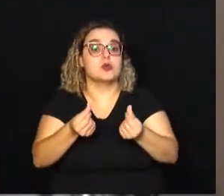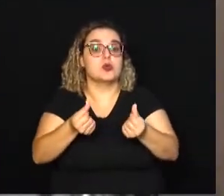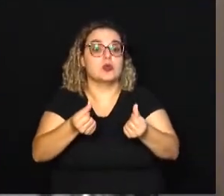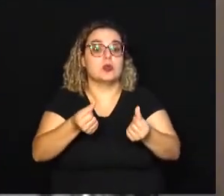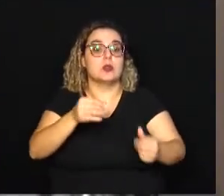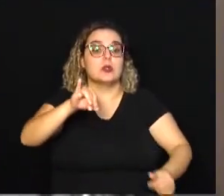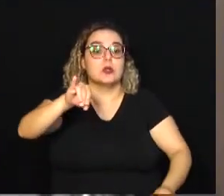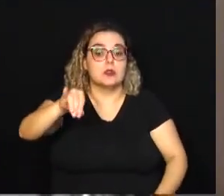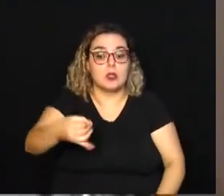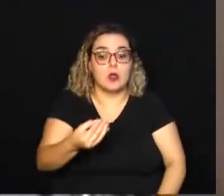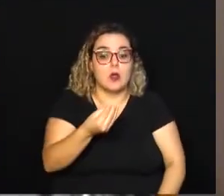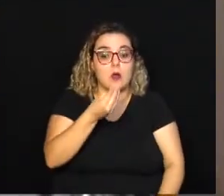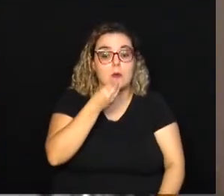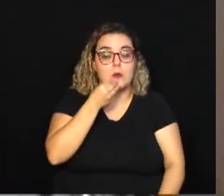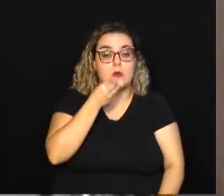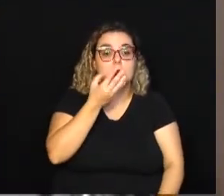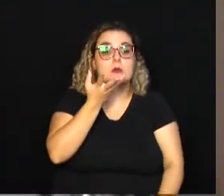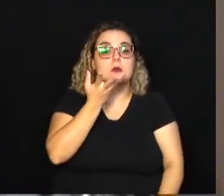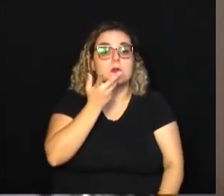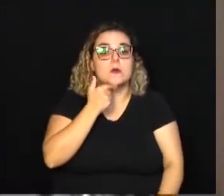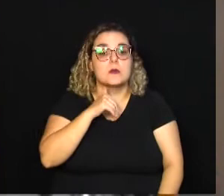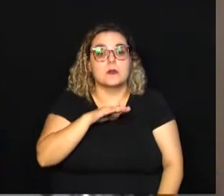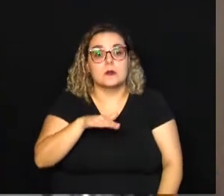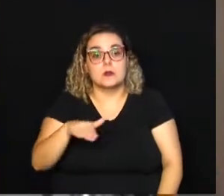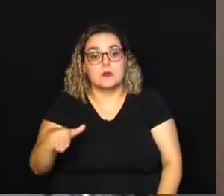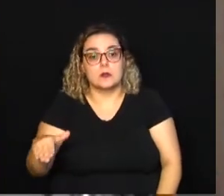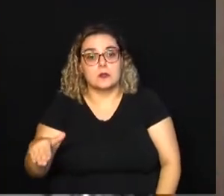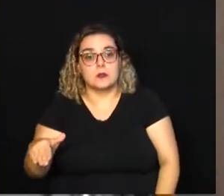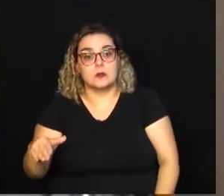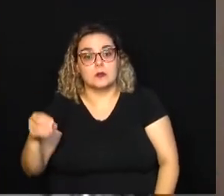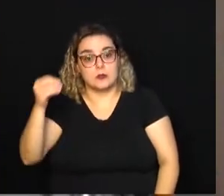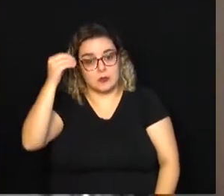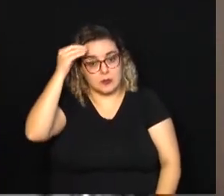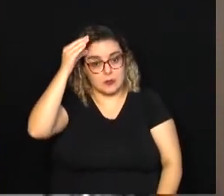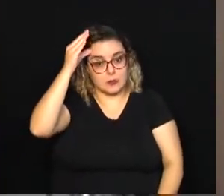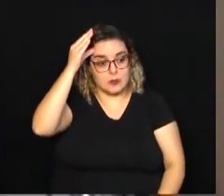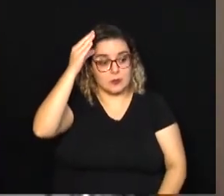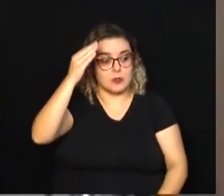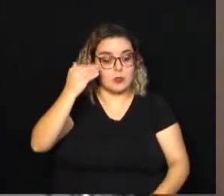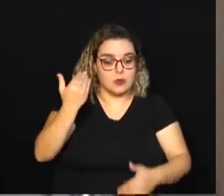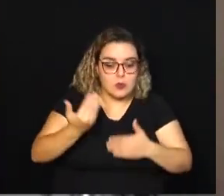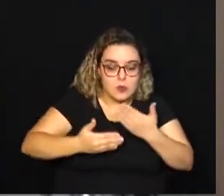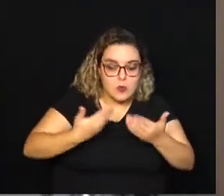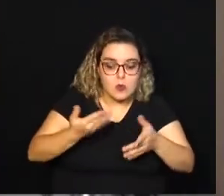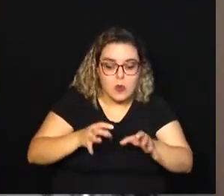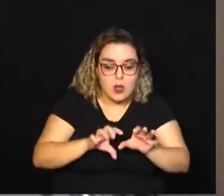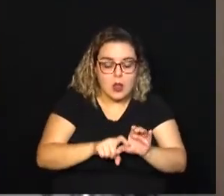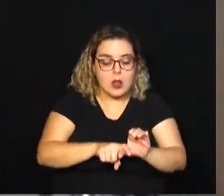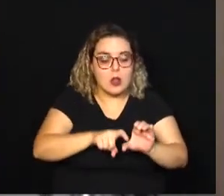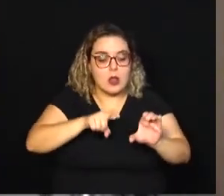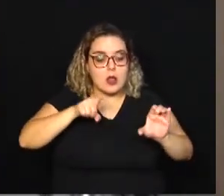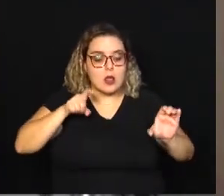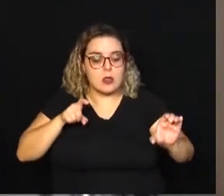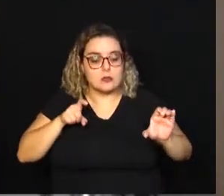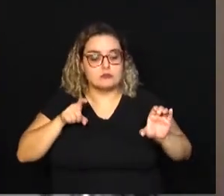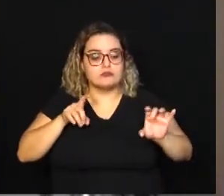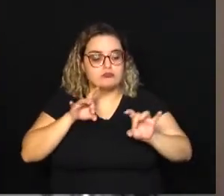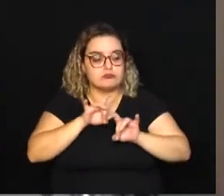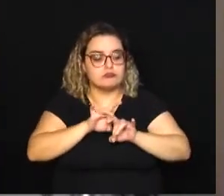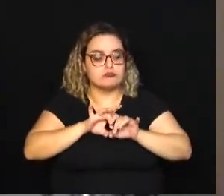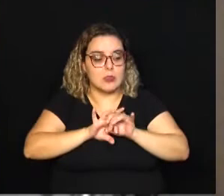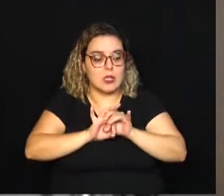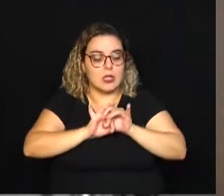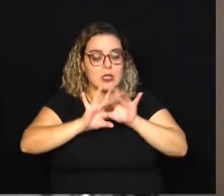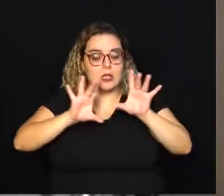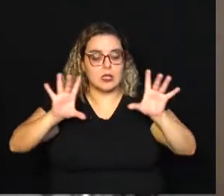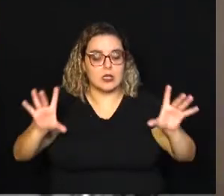criança recriar o conhecimento, para a criança ter autonomia, emancipação